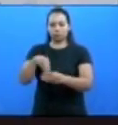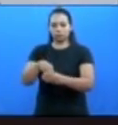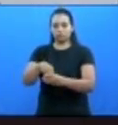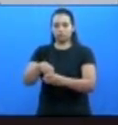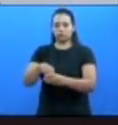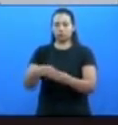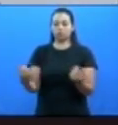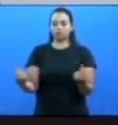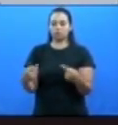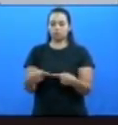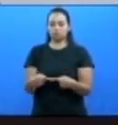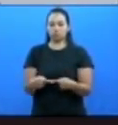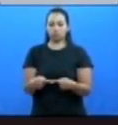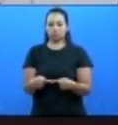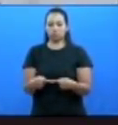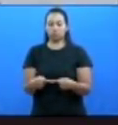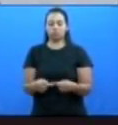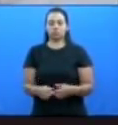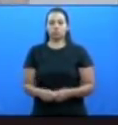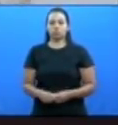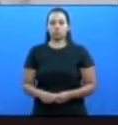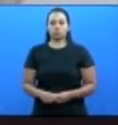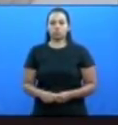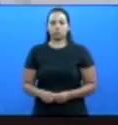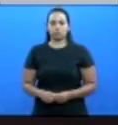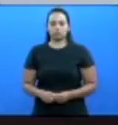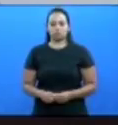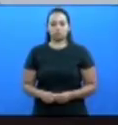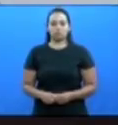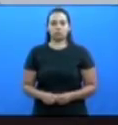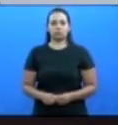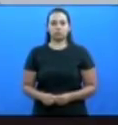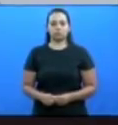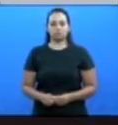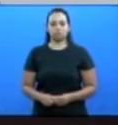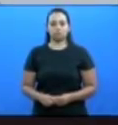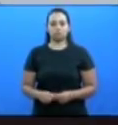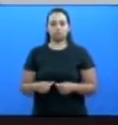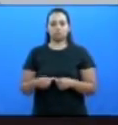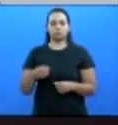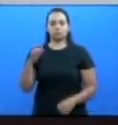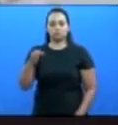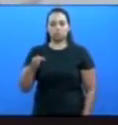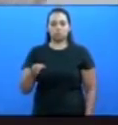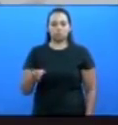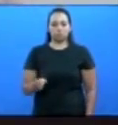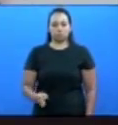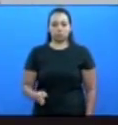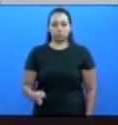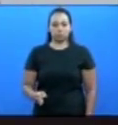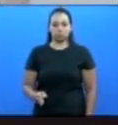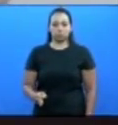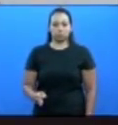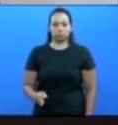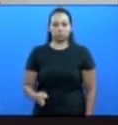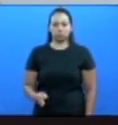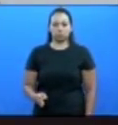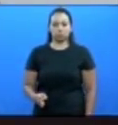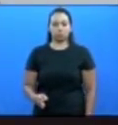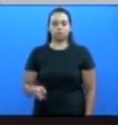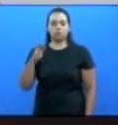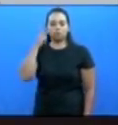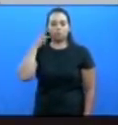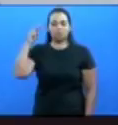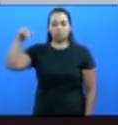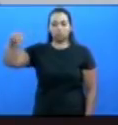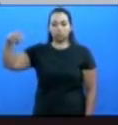por grupo. Os vereadores e vereadoras que forem favoráveis, permaneçam como estão. Aprovado, apenas ratificando. O vereador